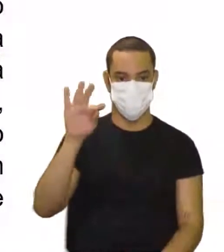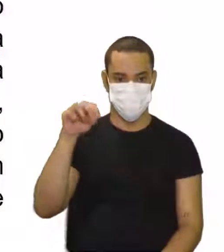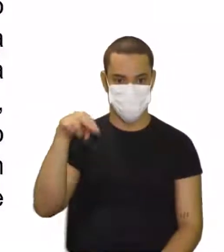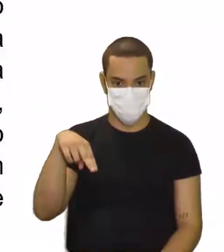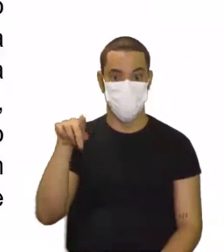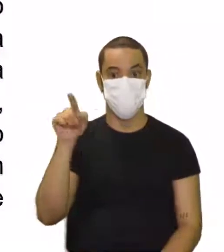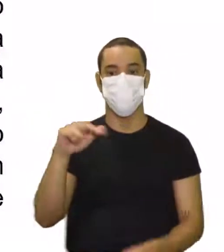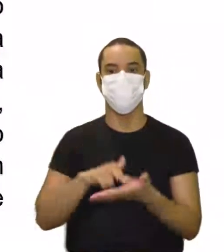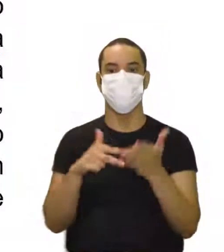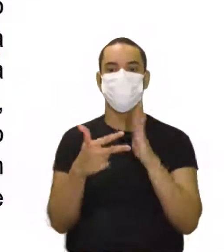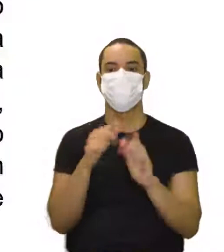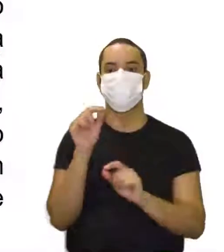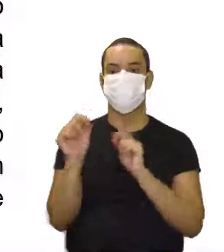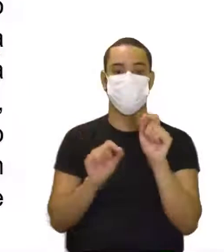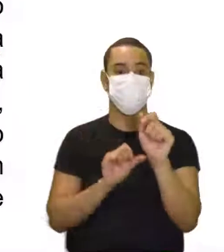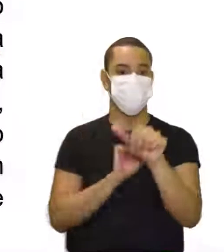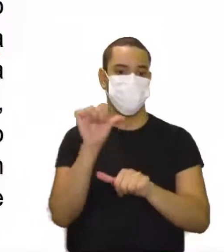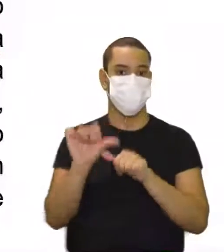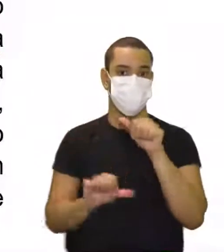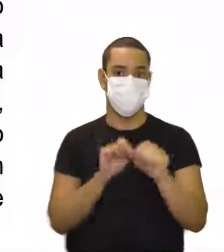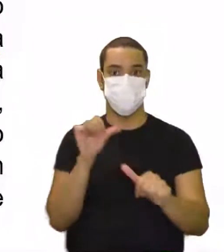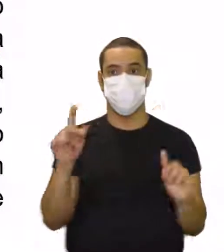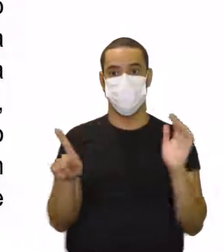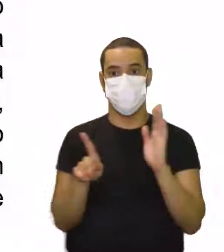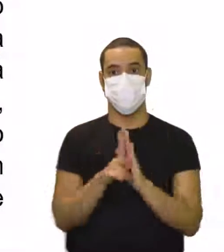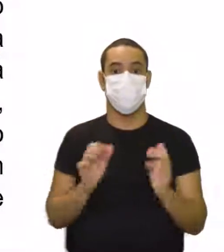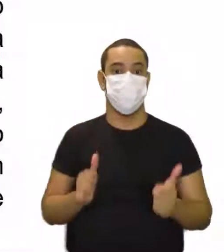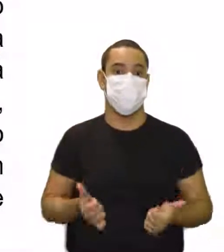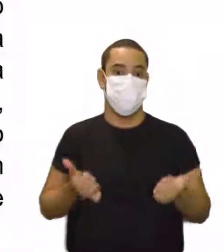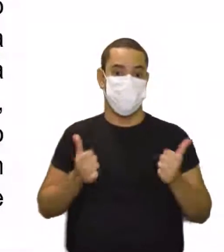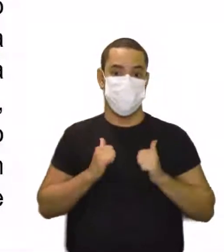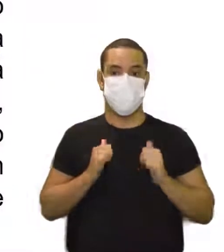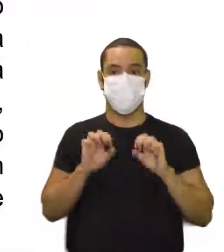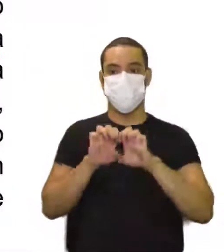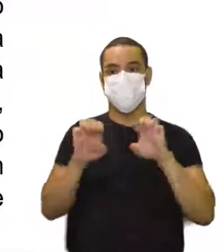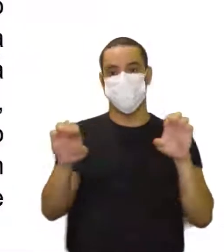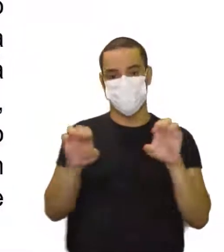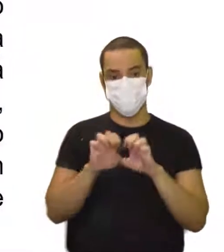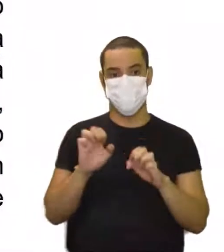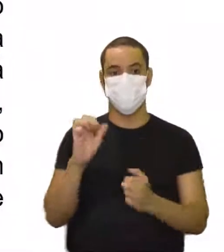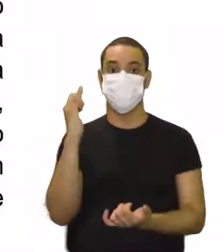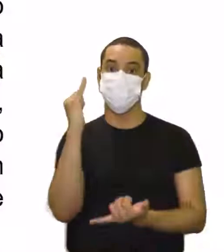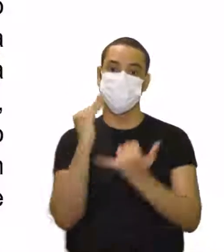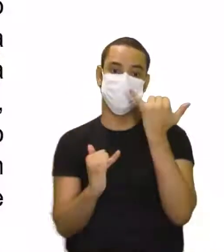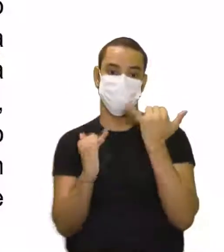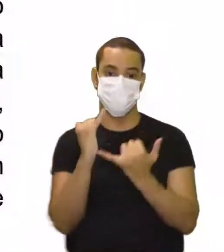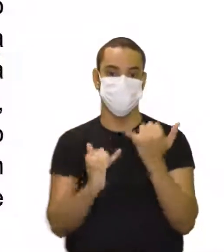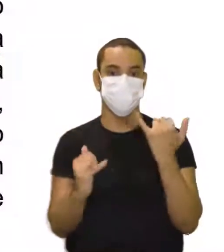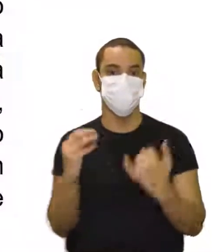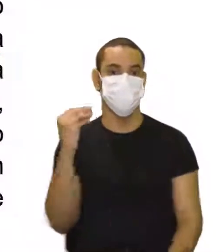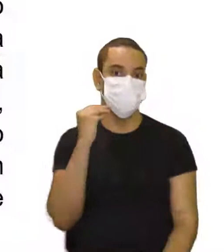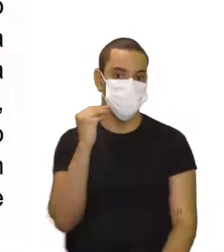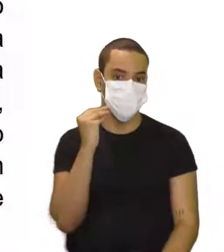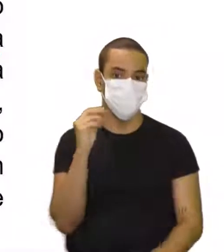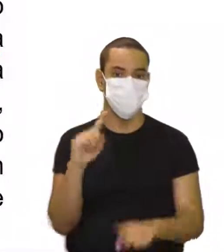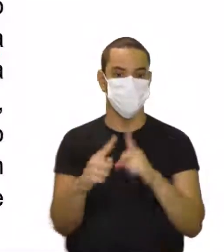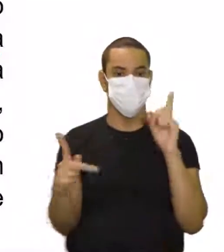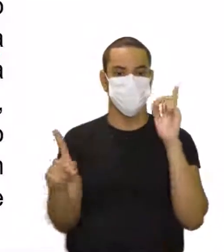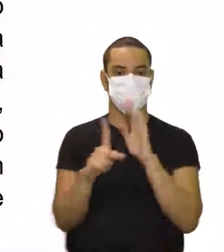ponto de vista da transformação passiva. As equações abaixo, embora aparentemente óbvias,